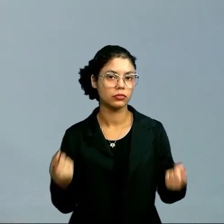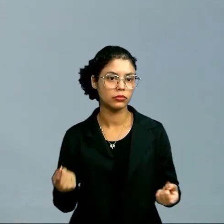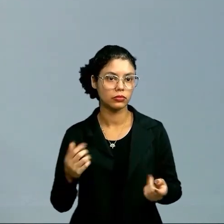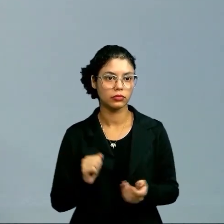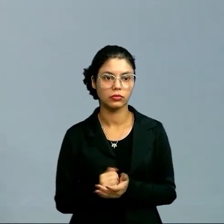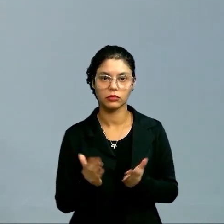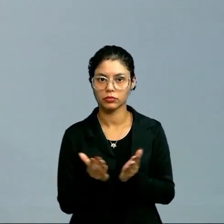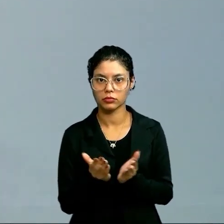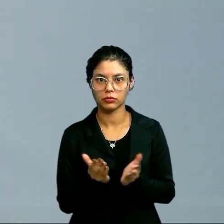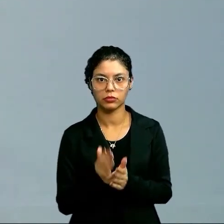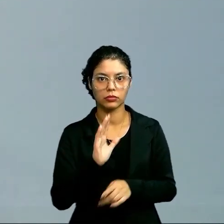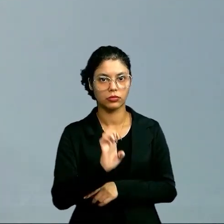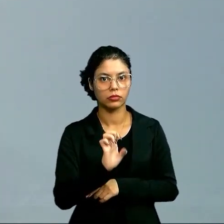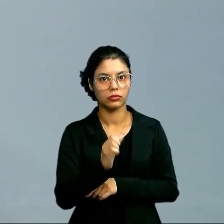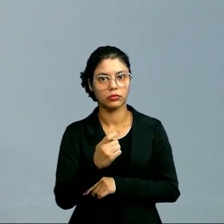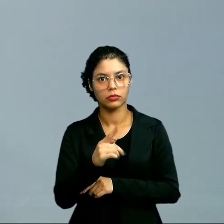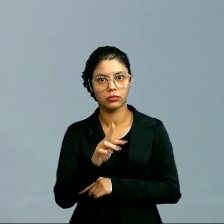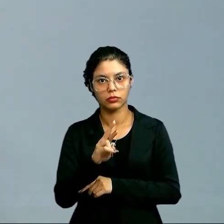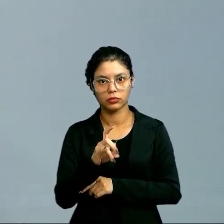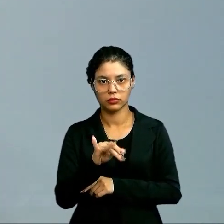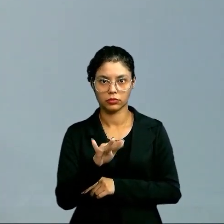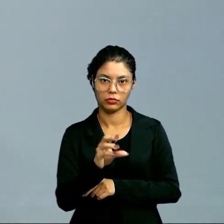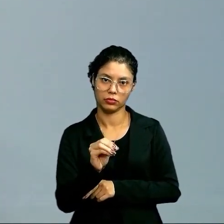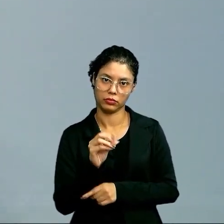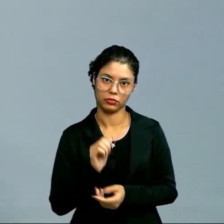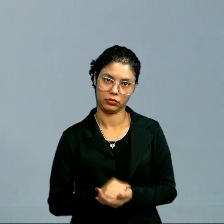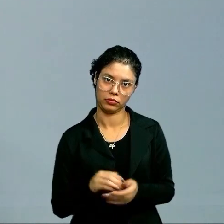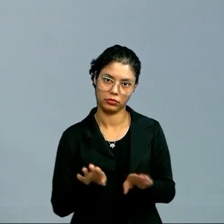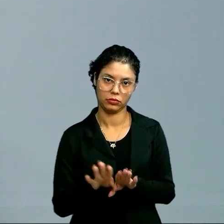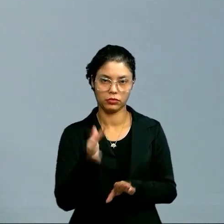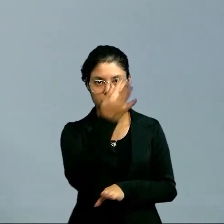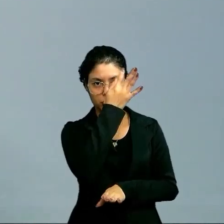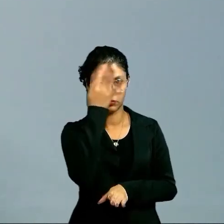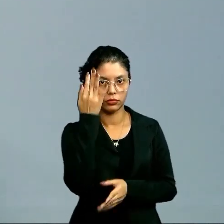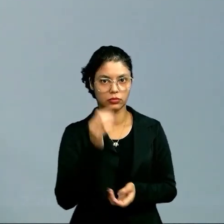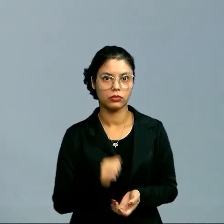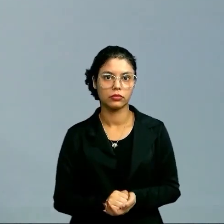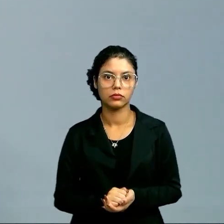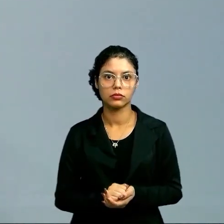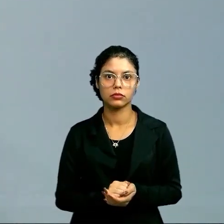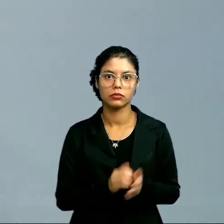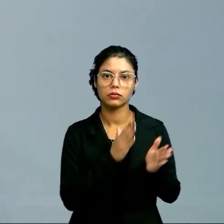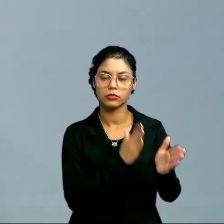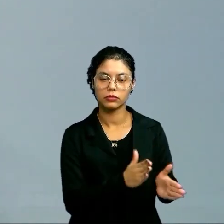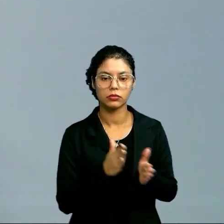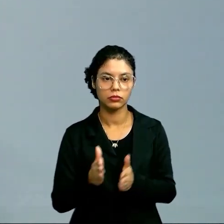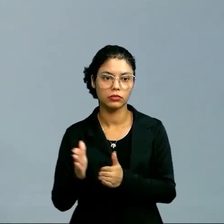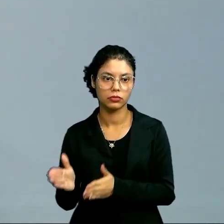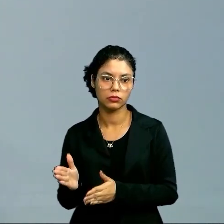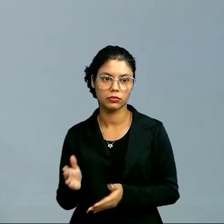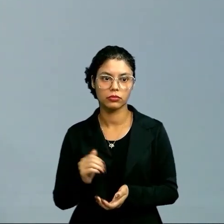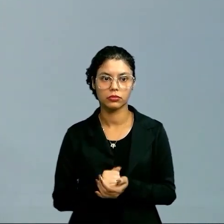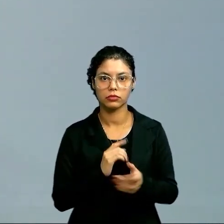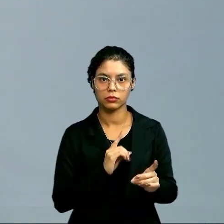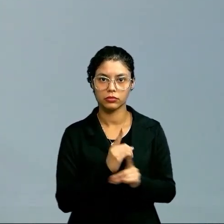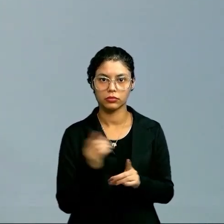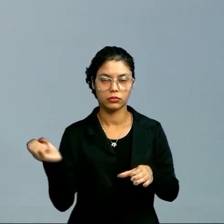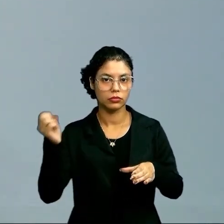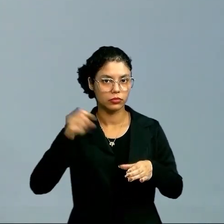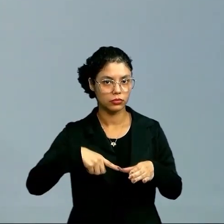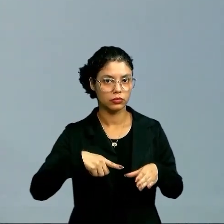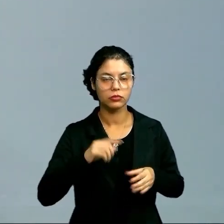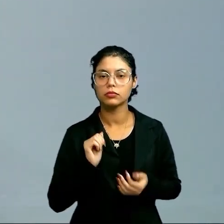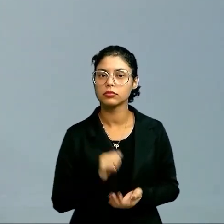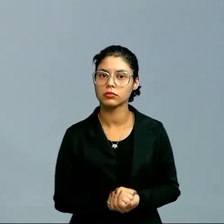do cristianismo, é do espiritismo. Qual é o problema? Filosofar é caminhar com um saco e, ao encontrar alguma coisa